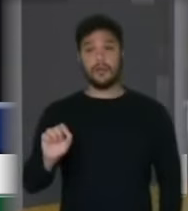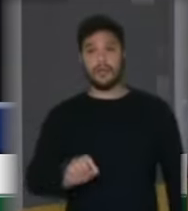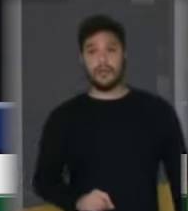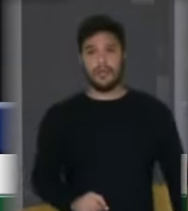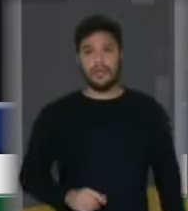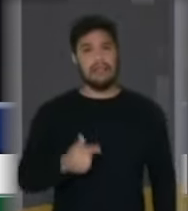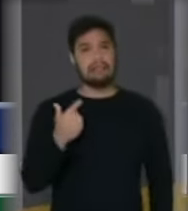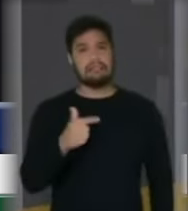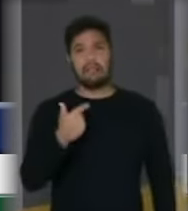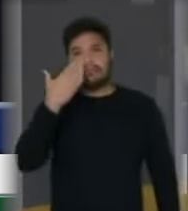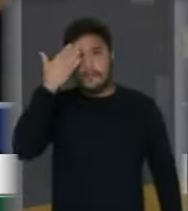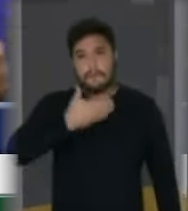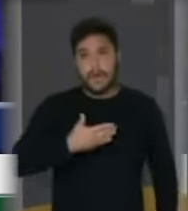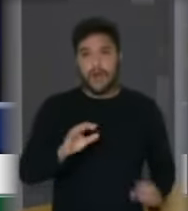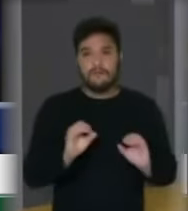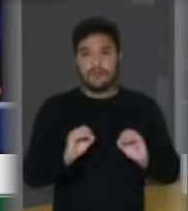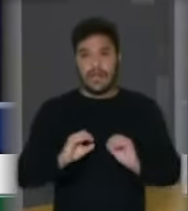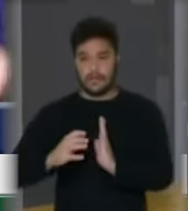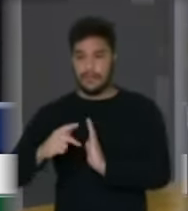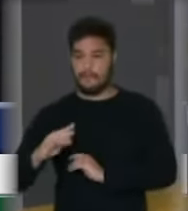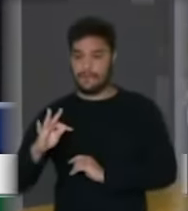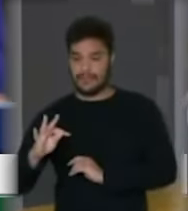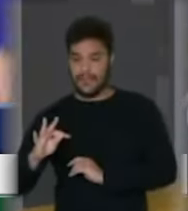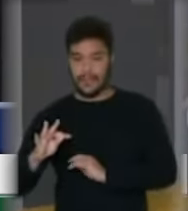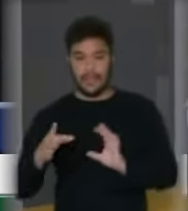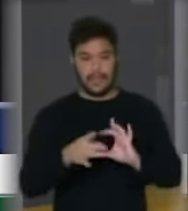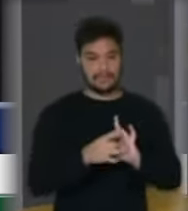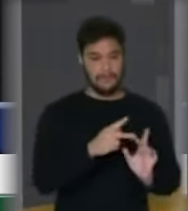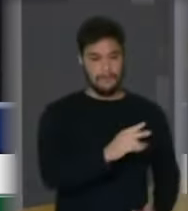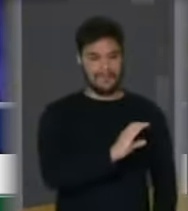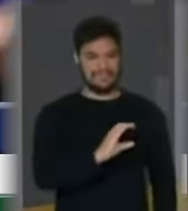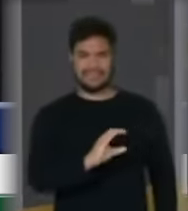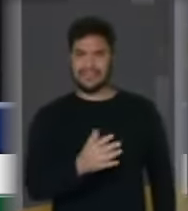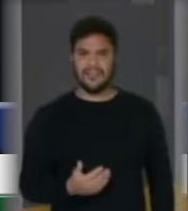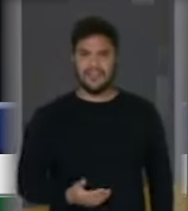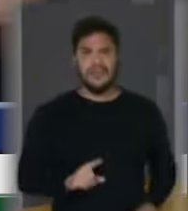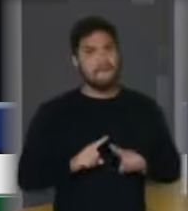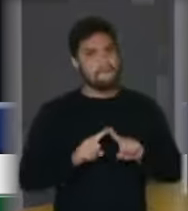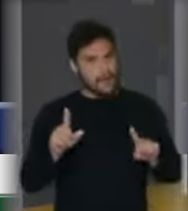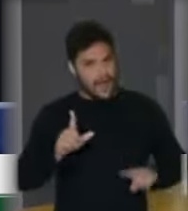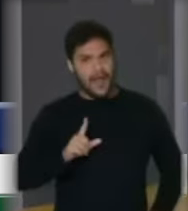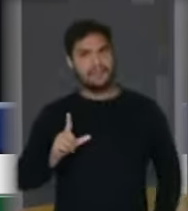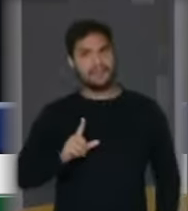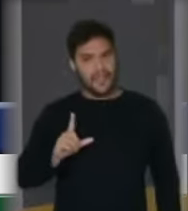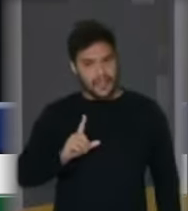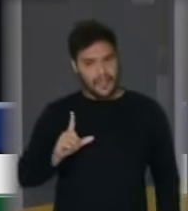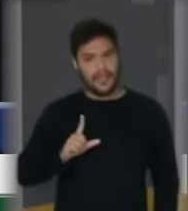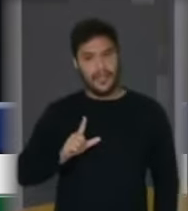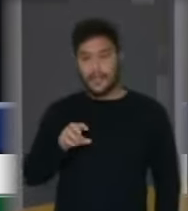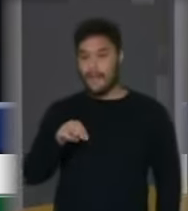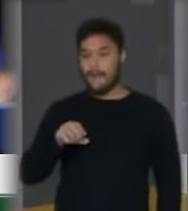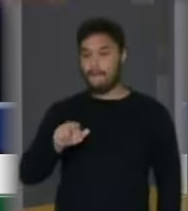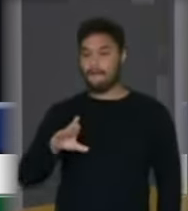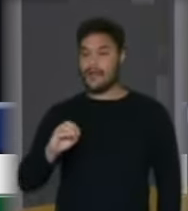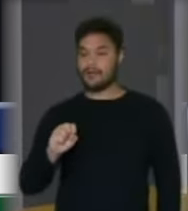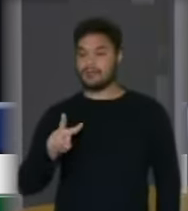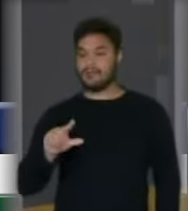prova da relação do PT com o PCC, ignorando as delações, a delação de Marcos Valério,